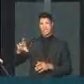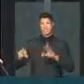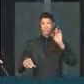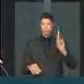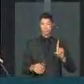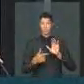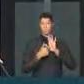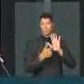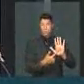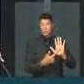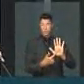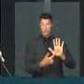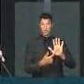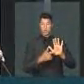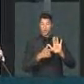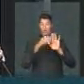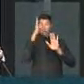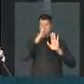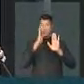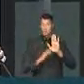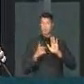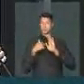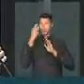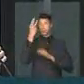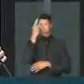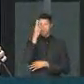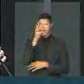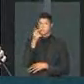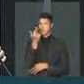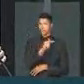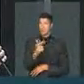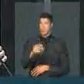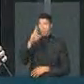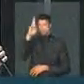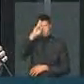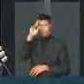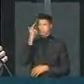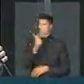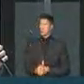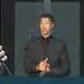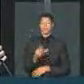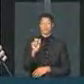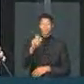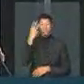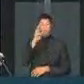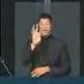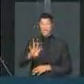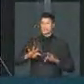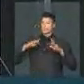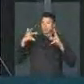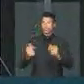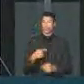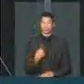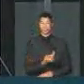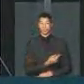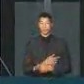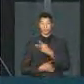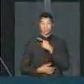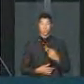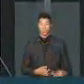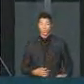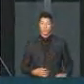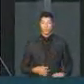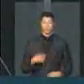que veio para mostrar ao Brasil que o Maranhão não tem dono, que o Maranhão é de todos nós. Senhor